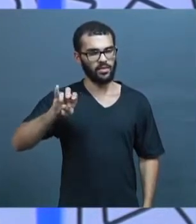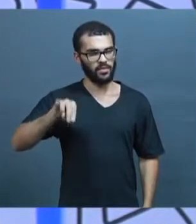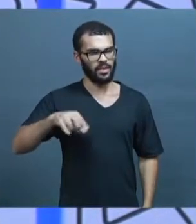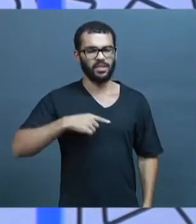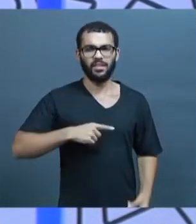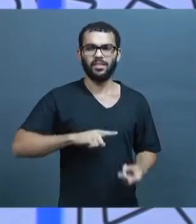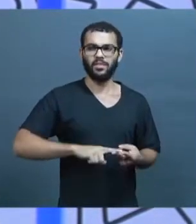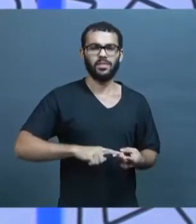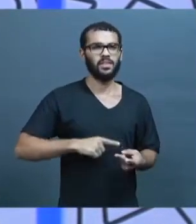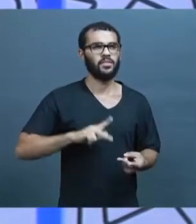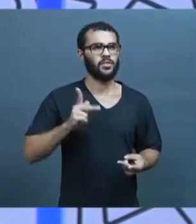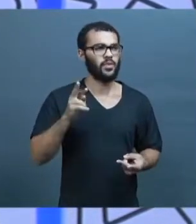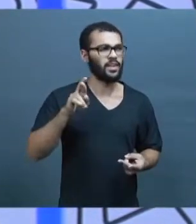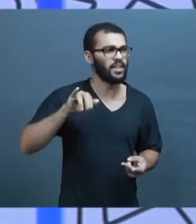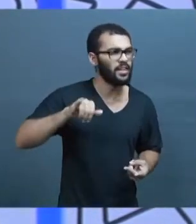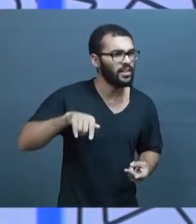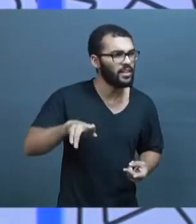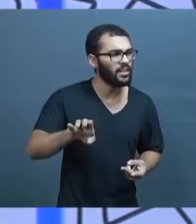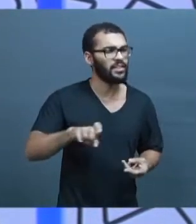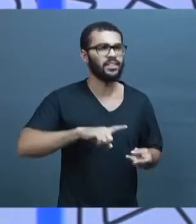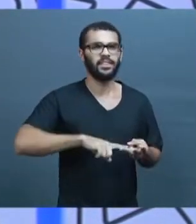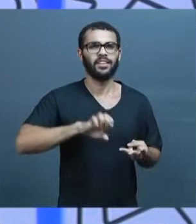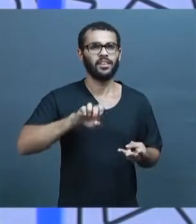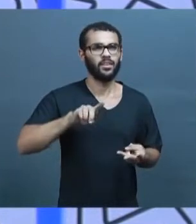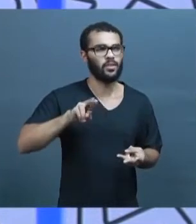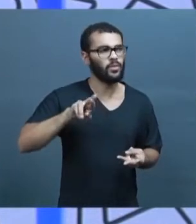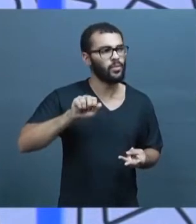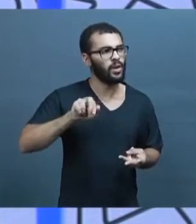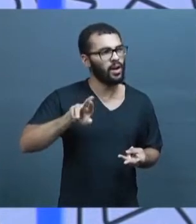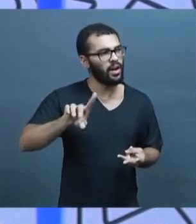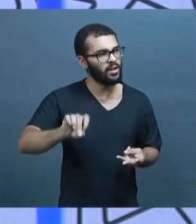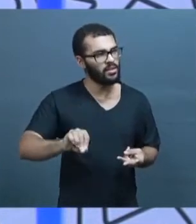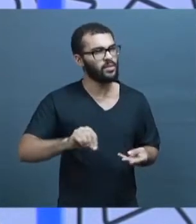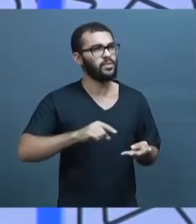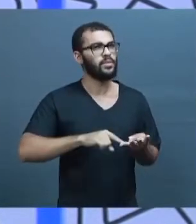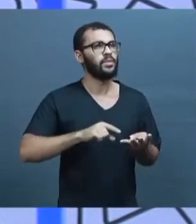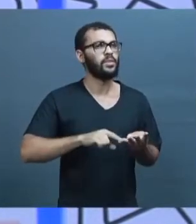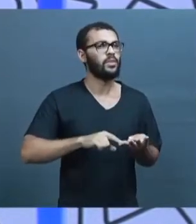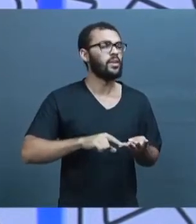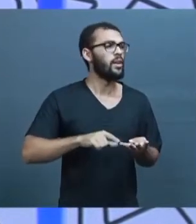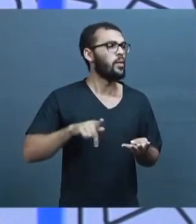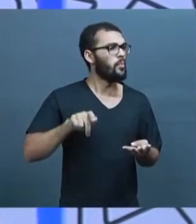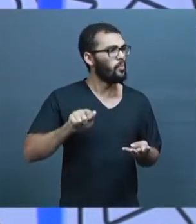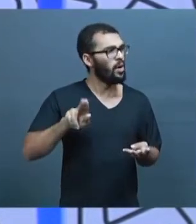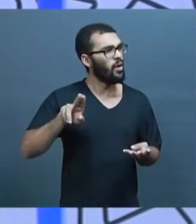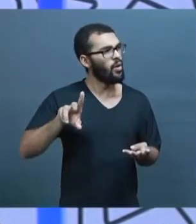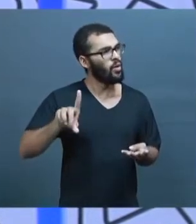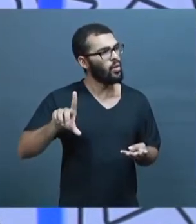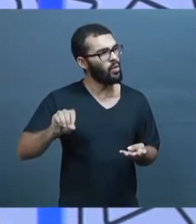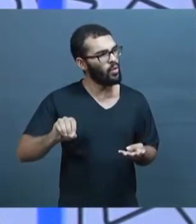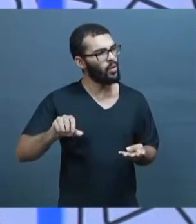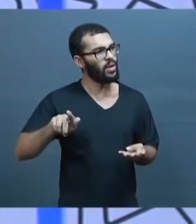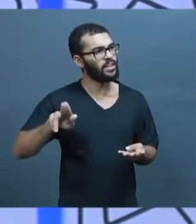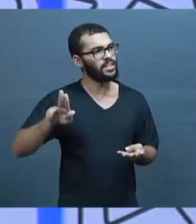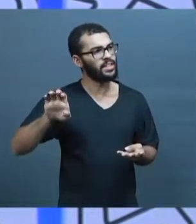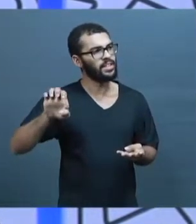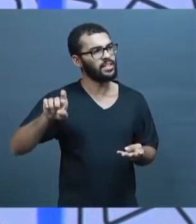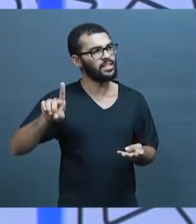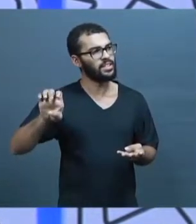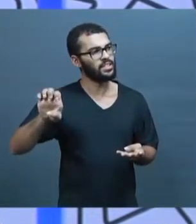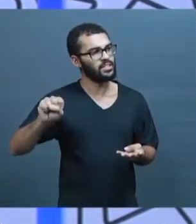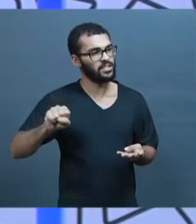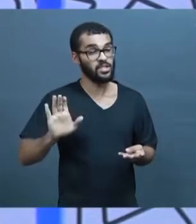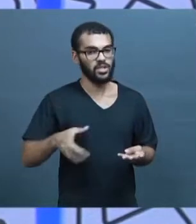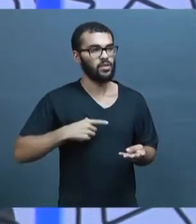Henrique Meirelles, o Eduardo Guardia e o Paulo Guedes, é o quinto ministro da Fazenda a tentar implementar uma reforma da